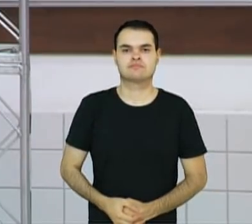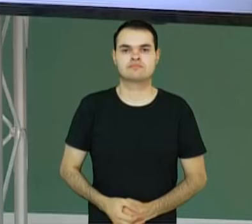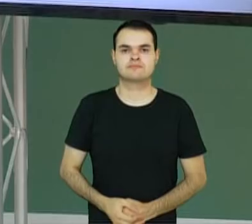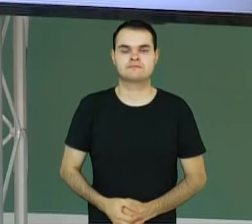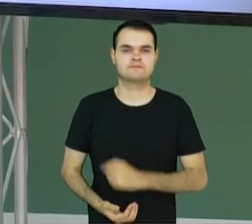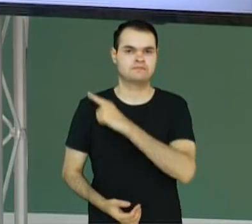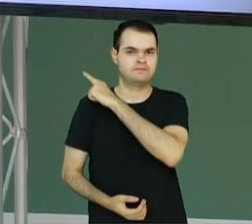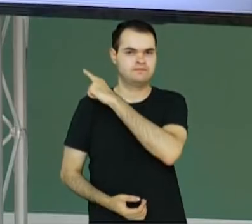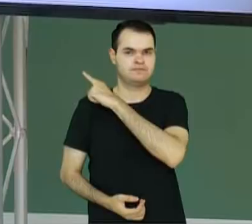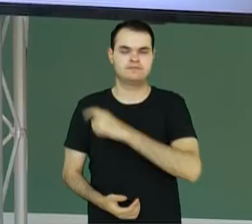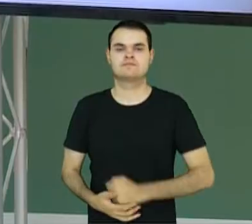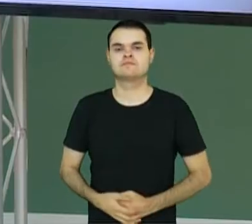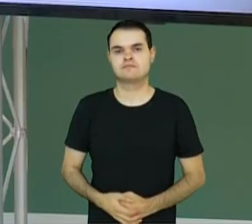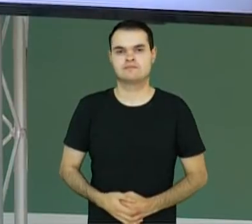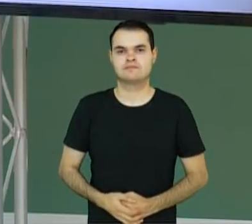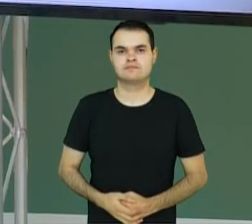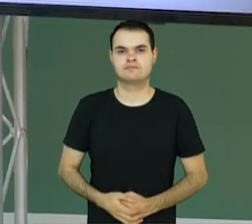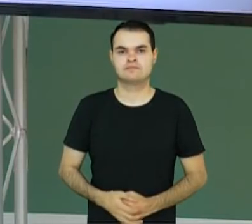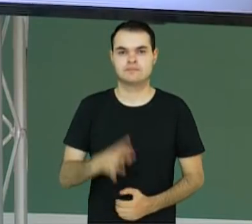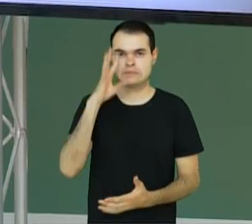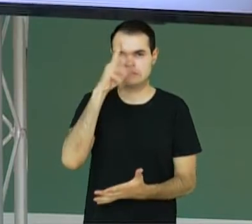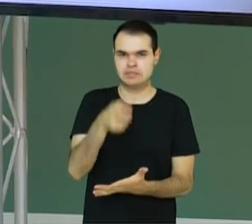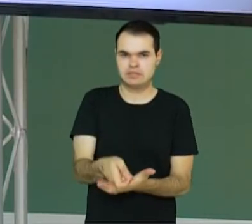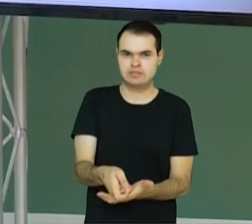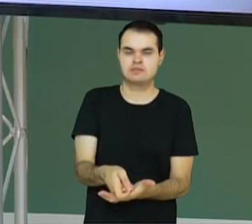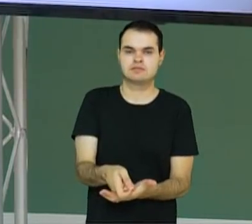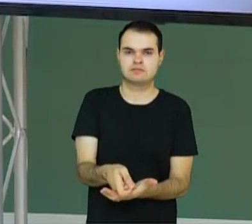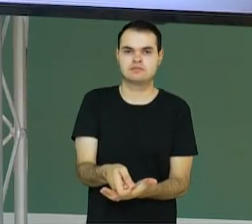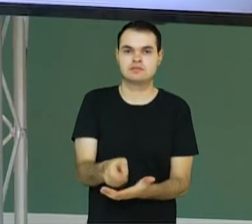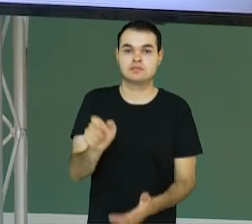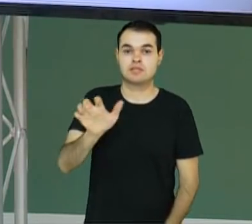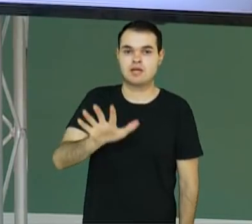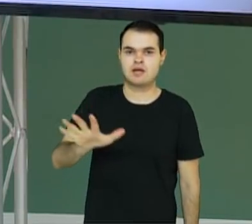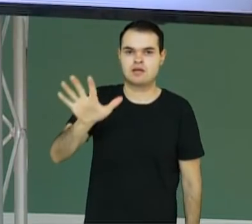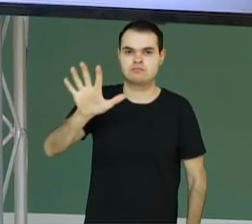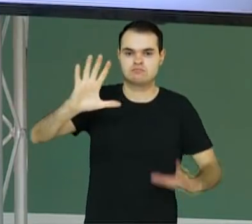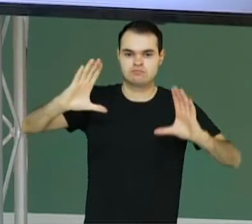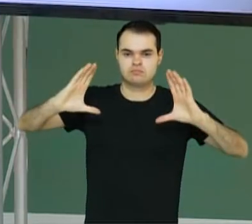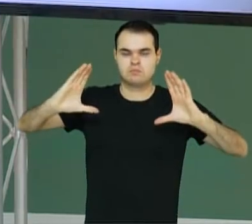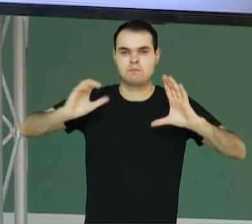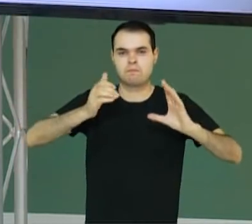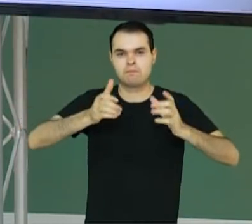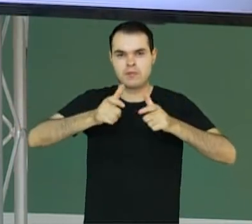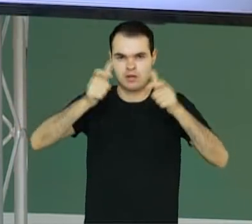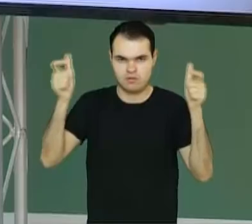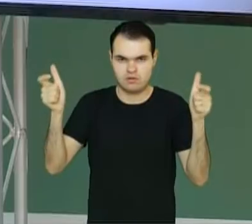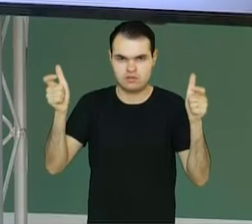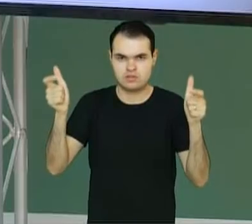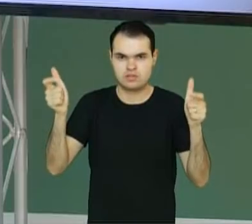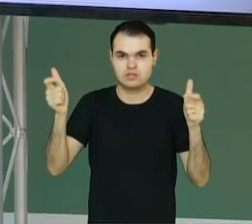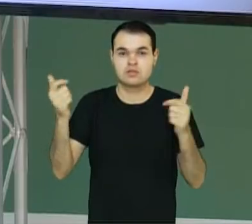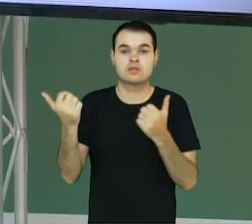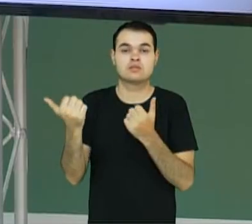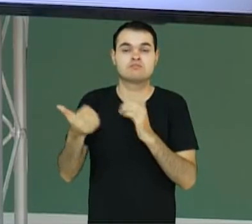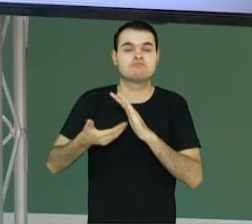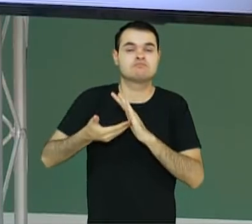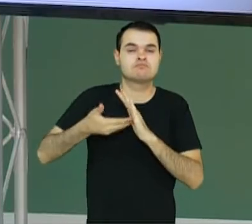Então, olha só. Nós vamos determinar a área do círculo maior e subtrair a parte branca,